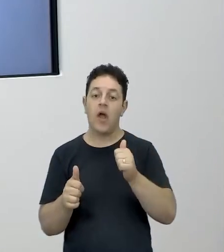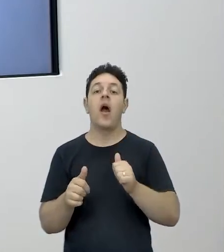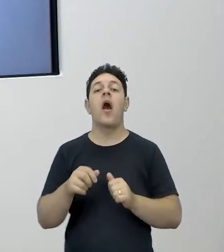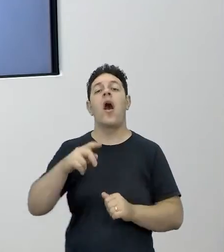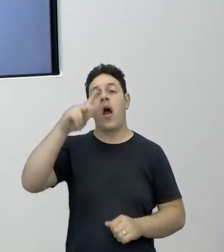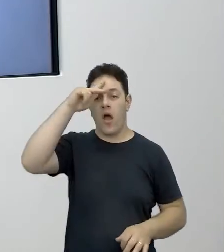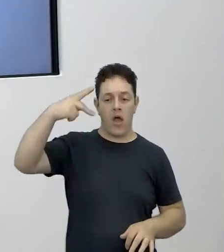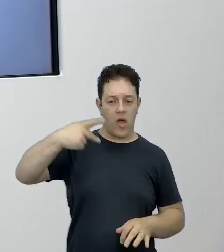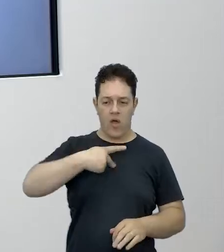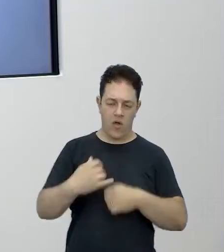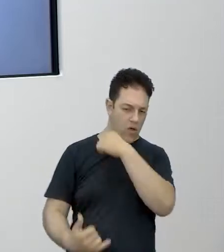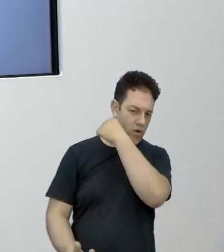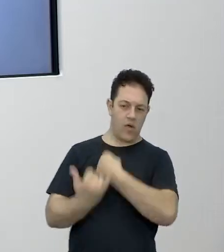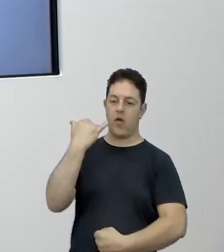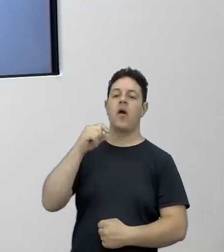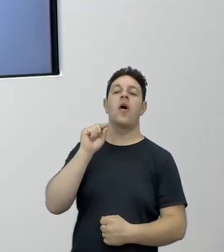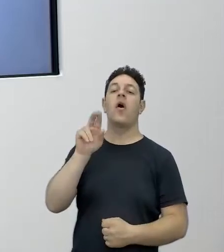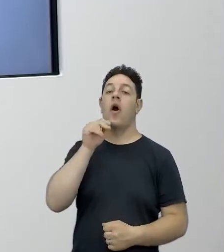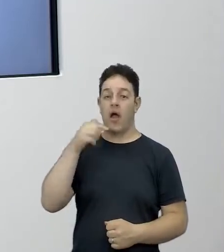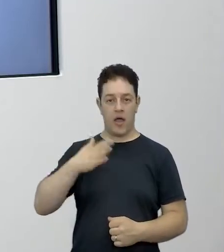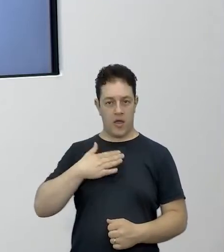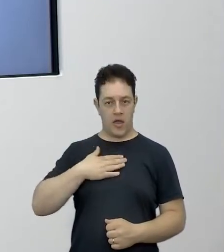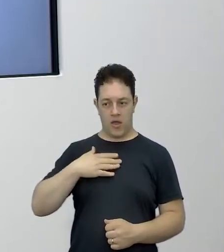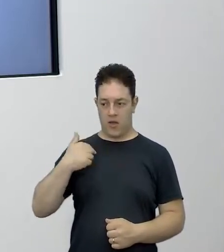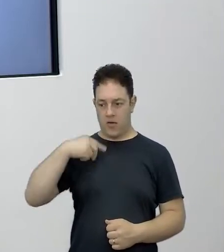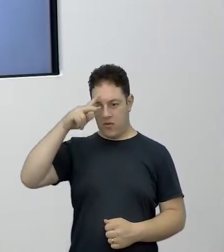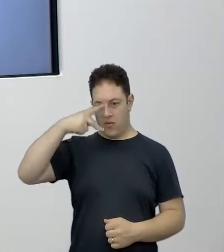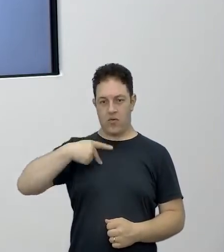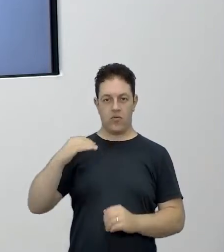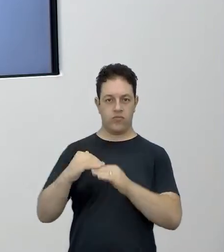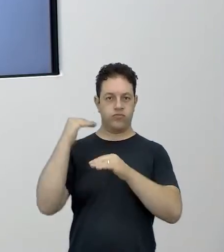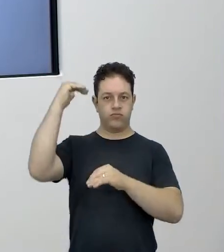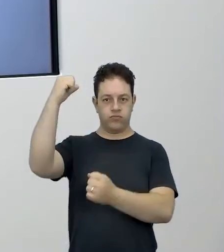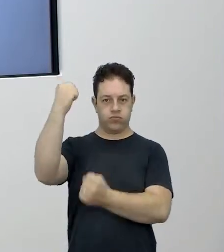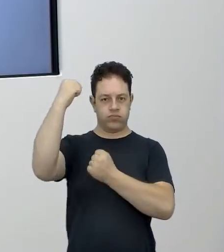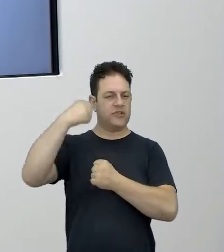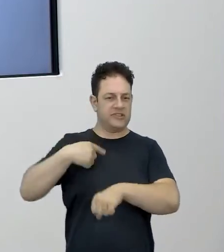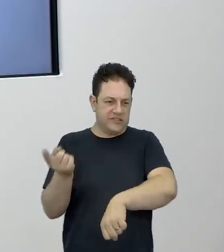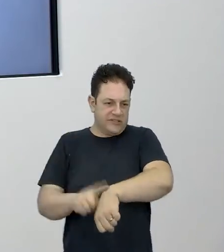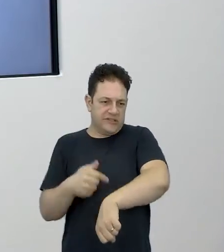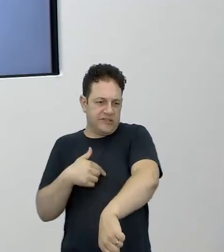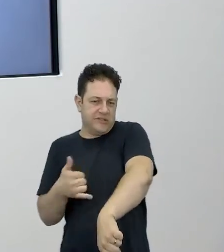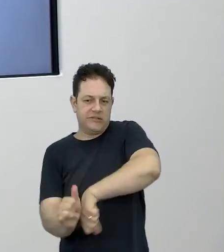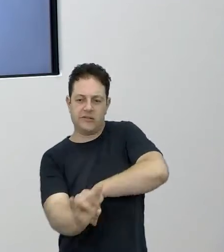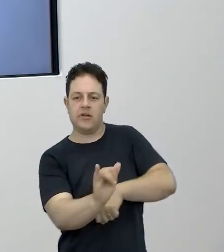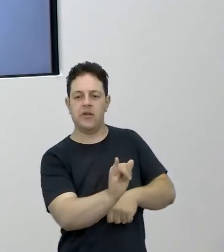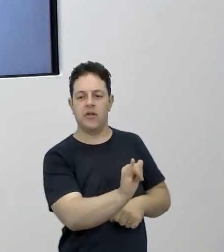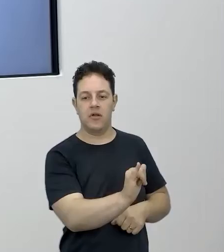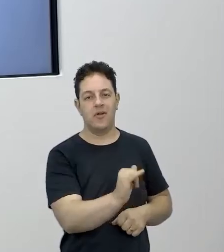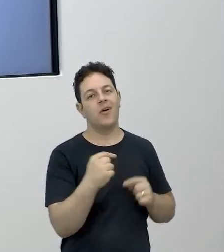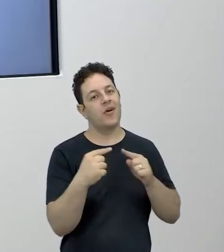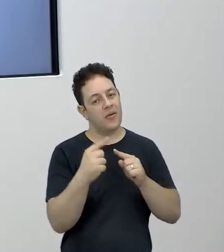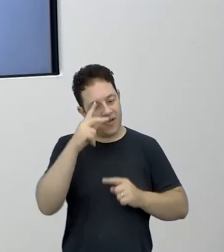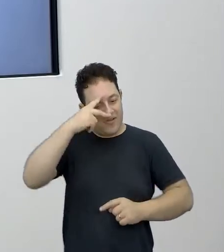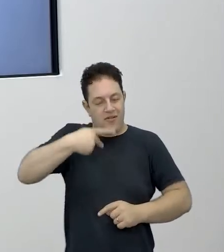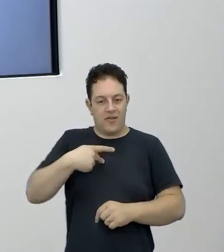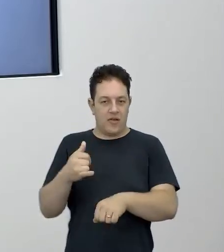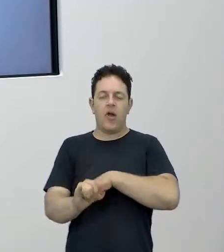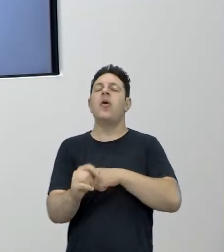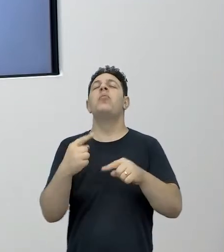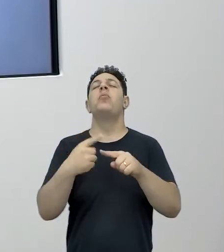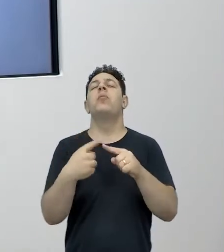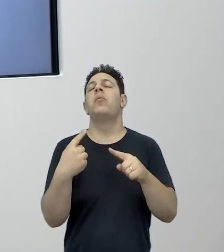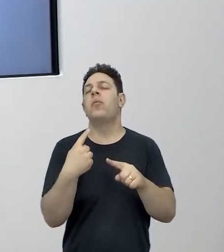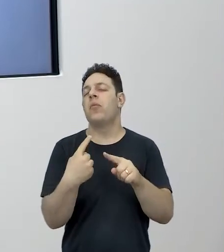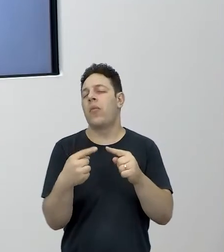autogolpe é quando quem está no poder já dá um golpe. Entendeu? Entendi. Por isso que é um autogolpe. Getúlio